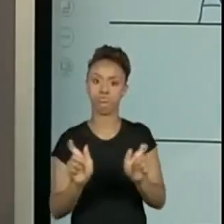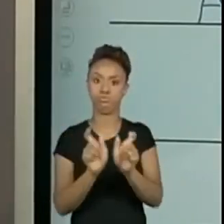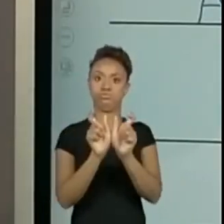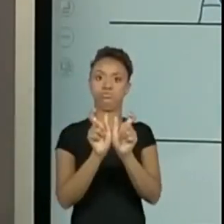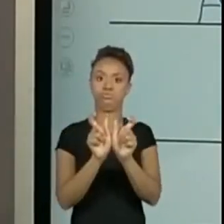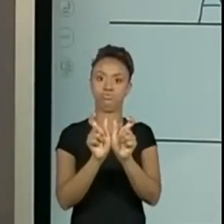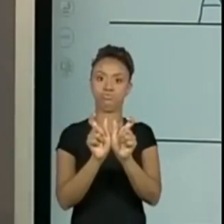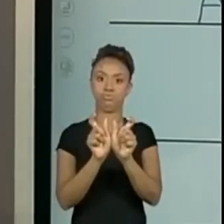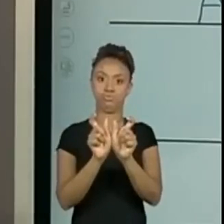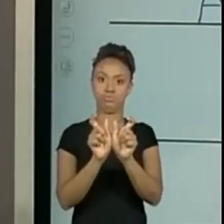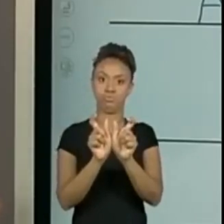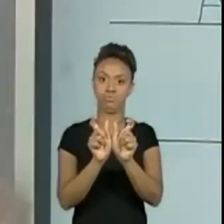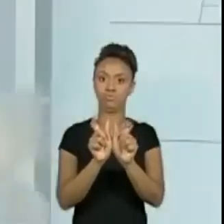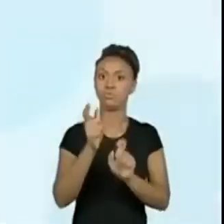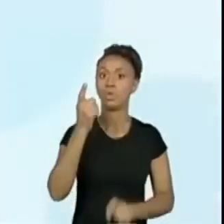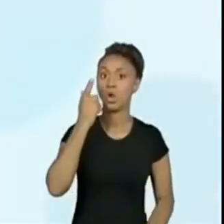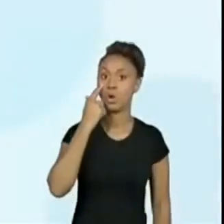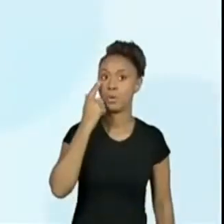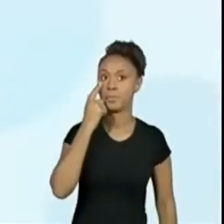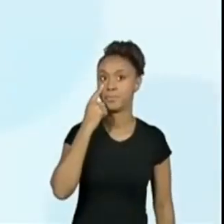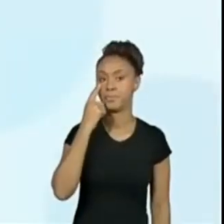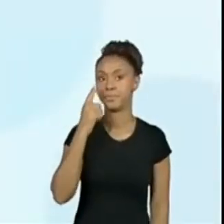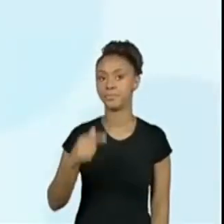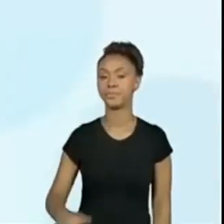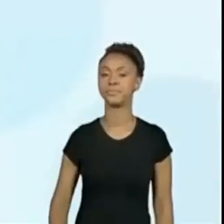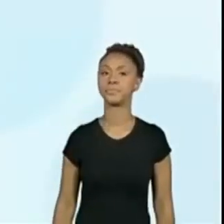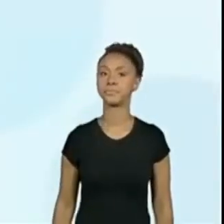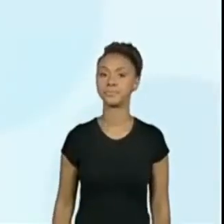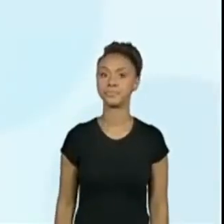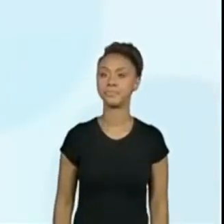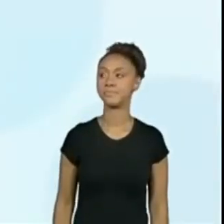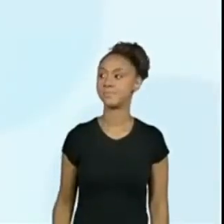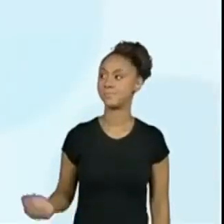Vamos anotar junto aqui com a professora, ó. Amaré.